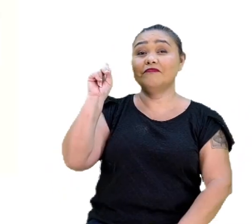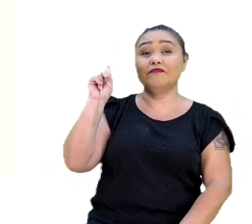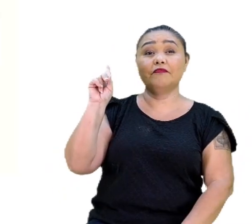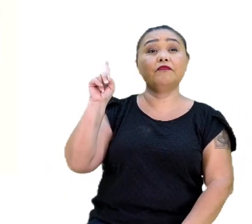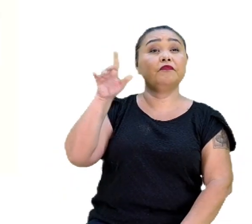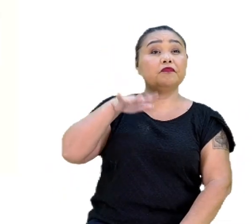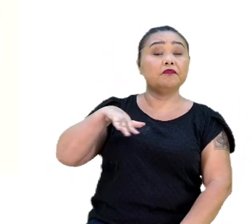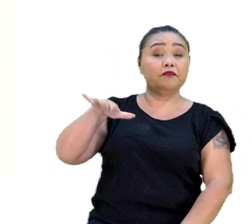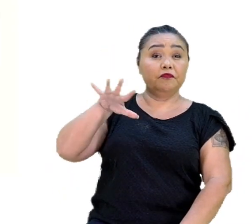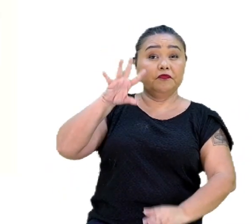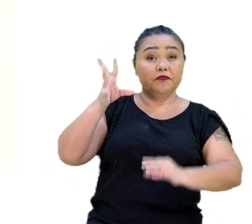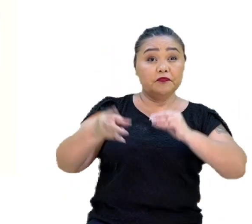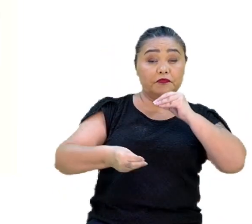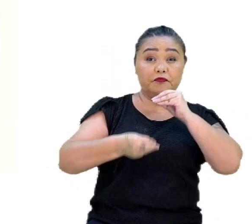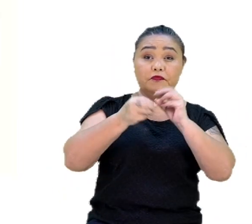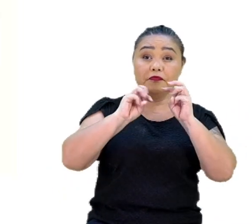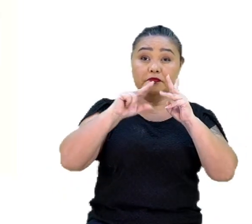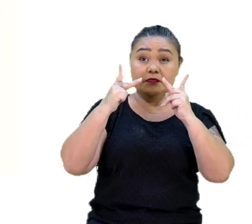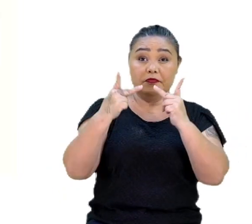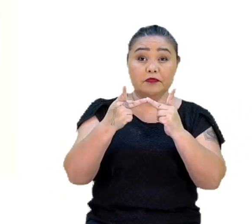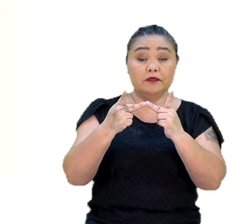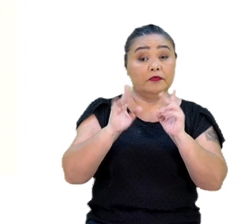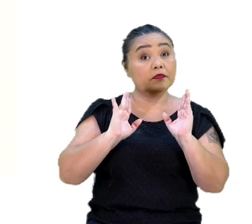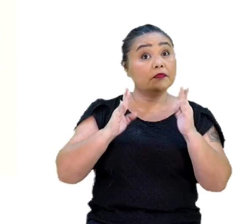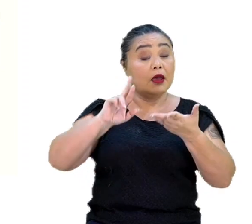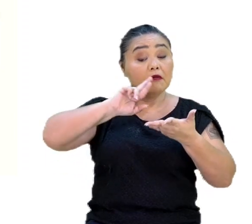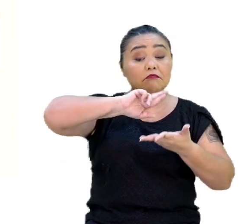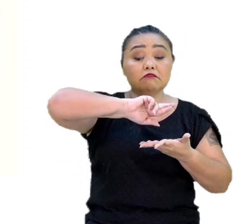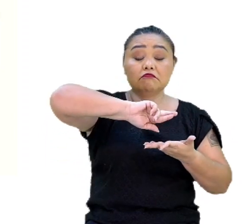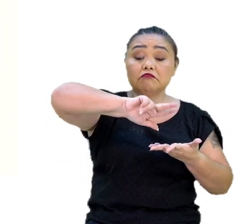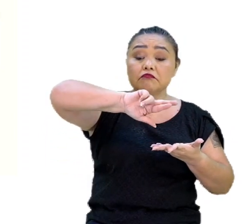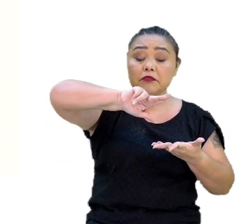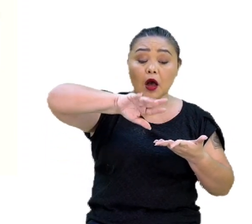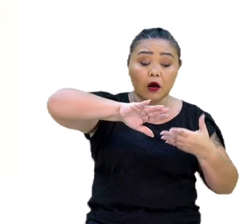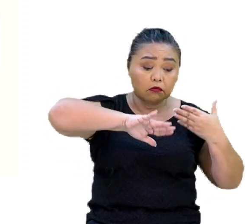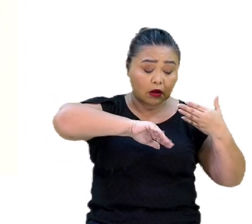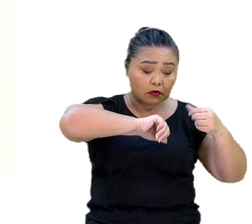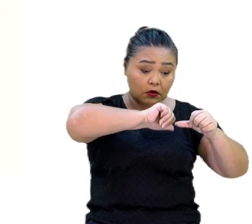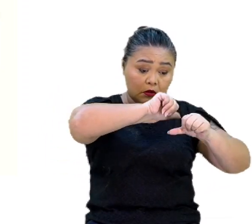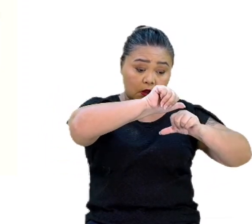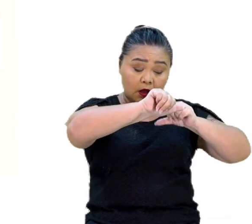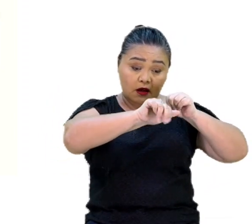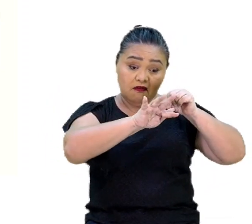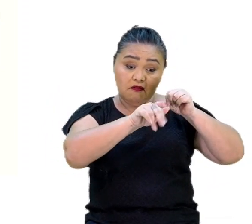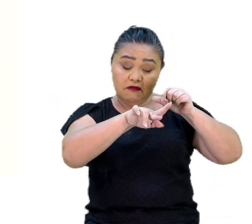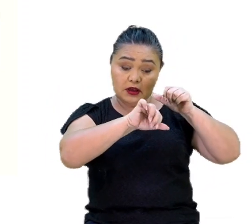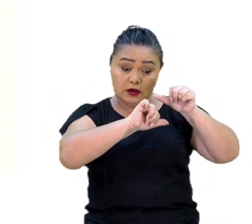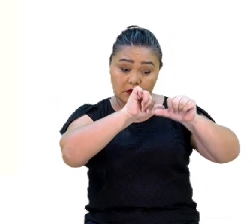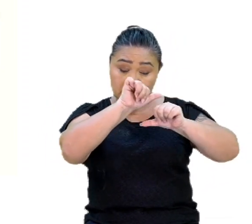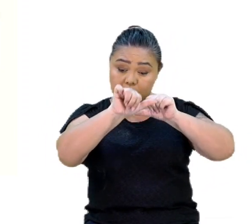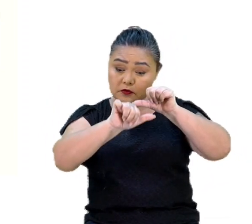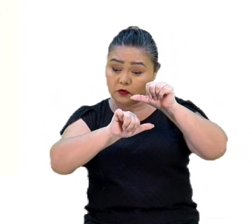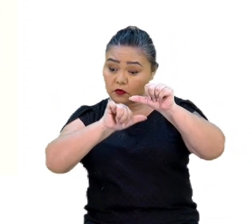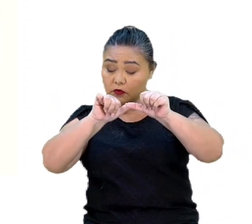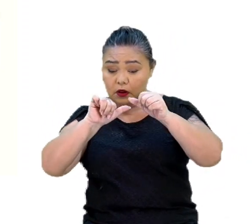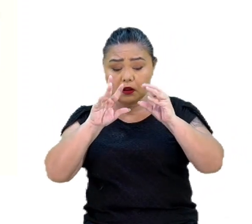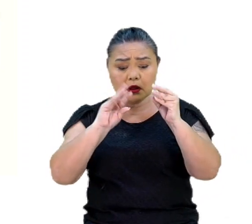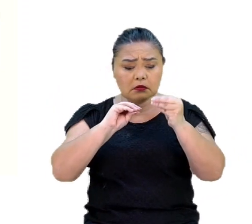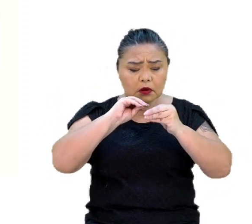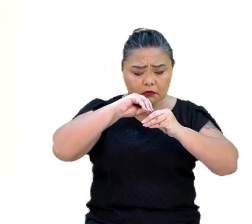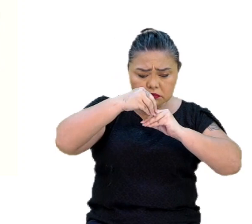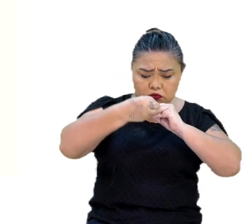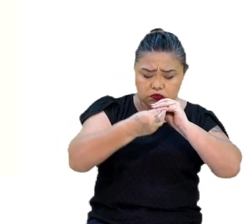estado de agregação da matéria refere-se às diferentes formas físicas nas quais as partículas da